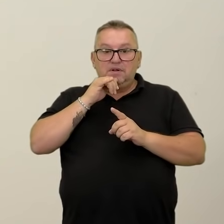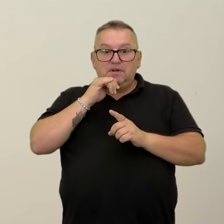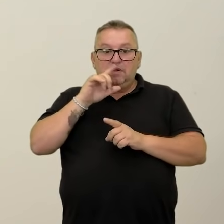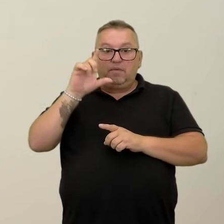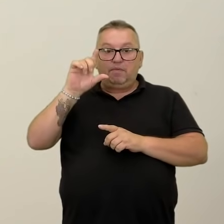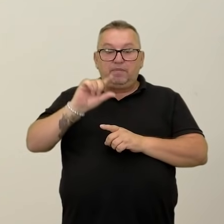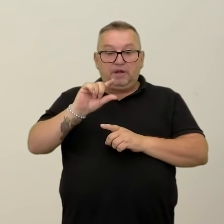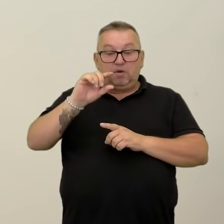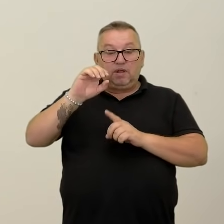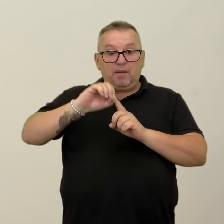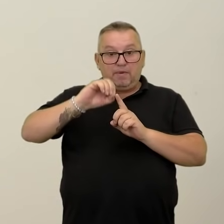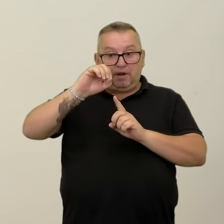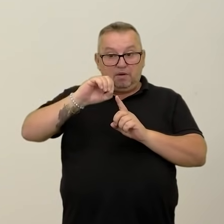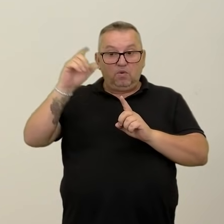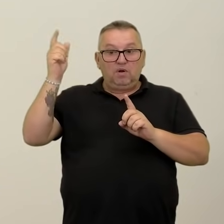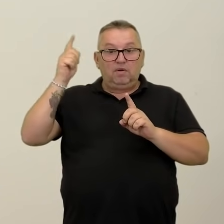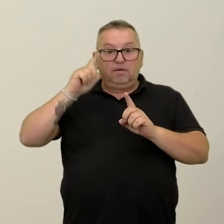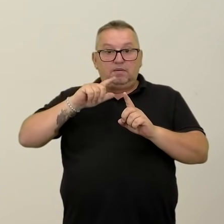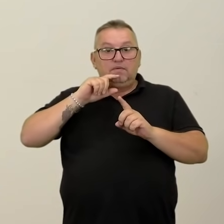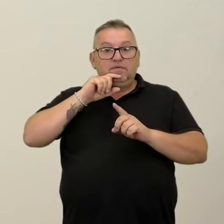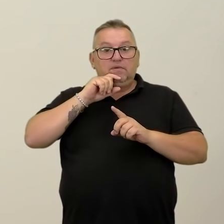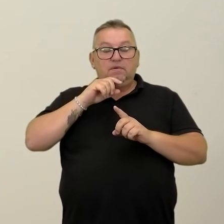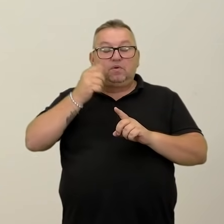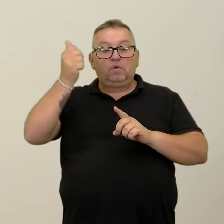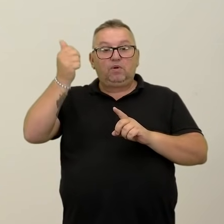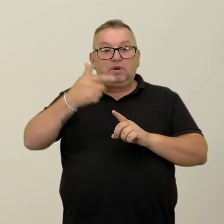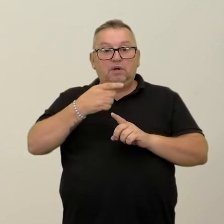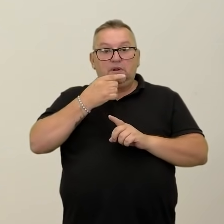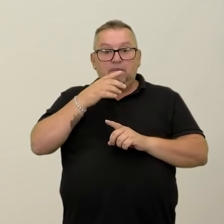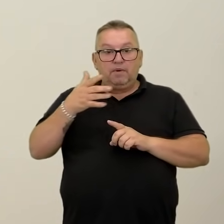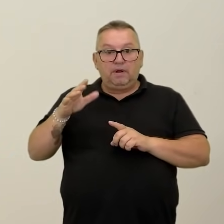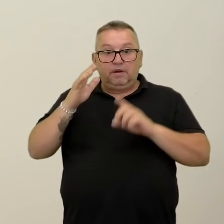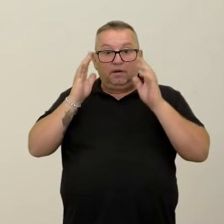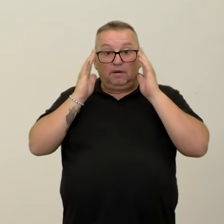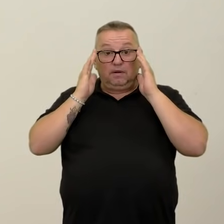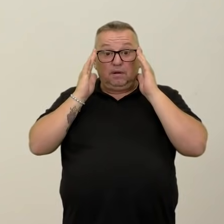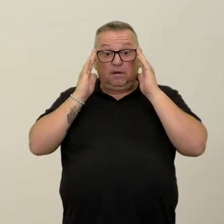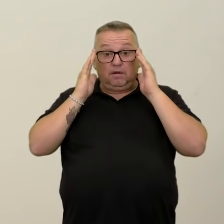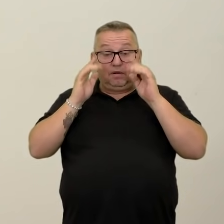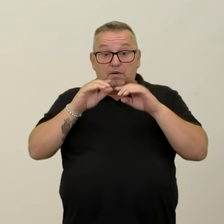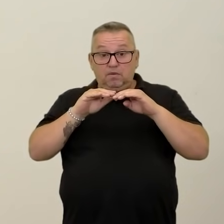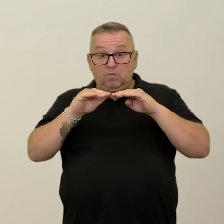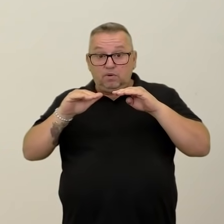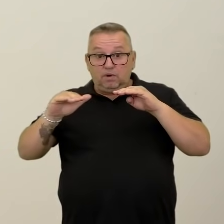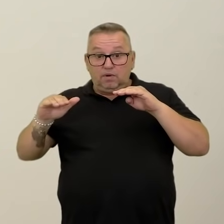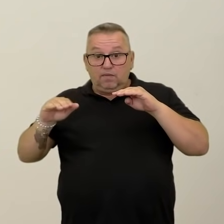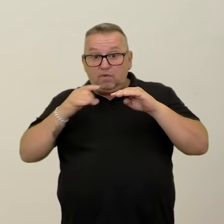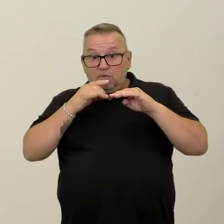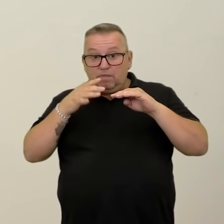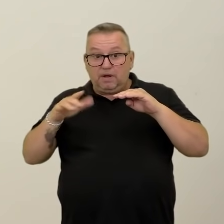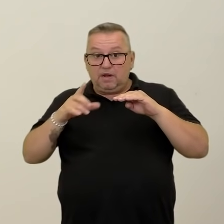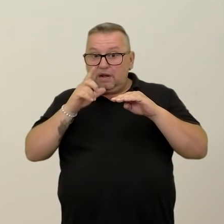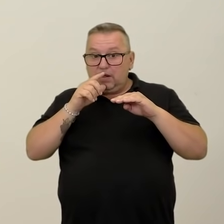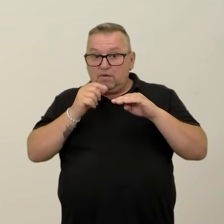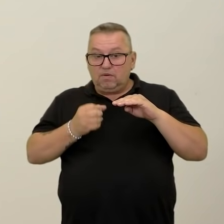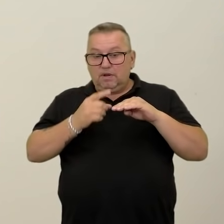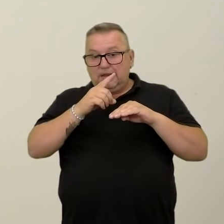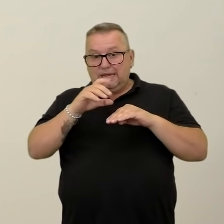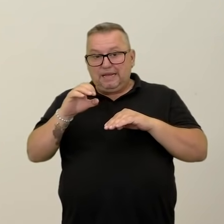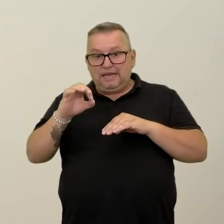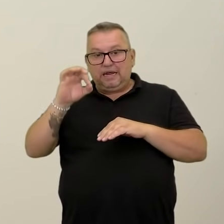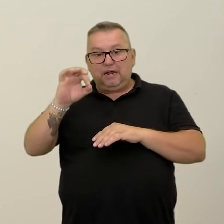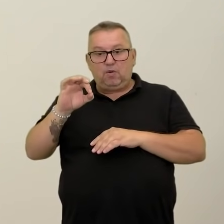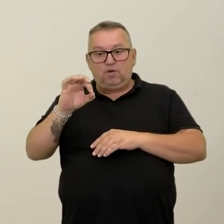preciso de menos temperatura para cozinhar alguma coisa do que no litoral no litoral né no nível do mar a água vai ferver a 100